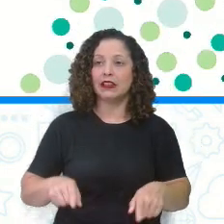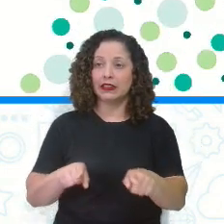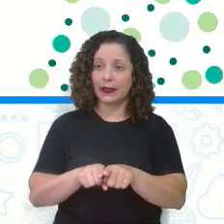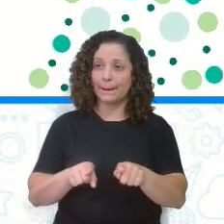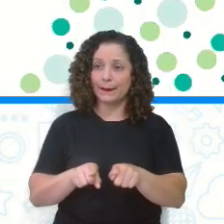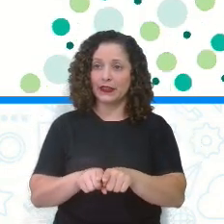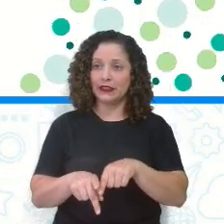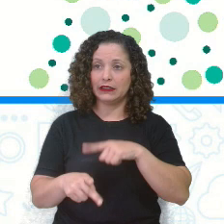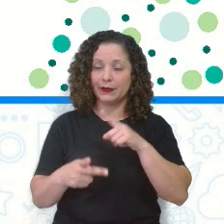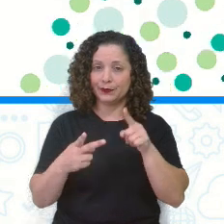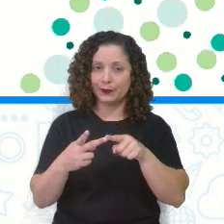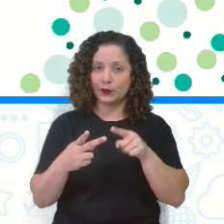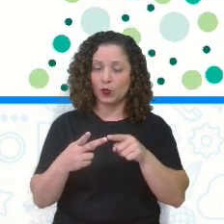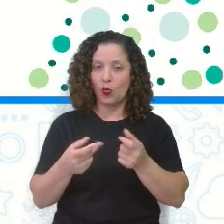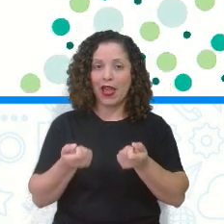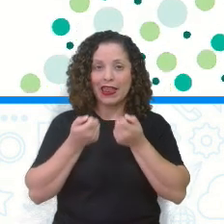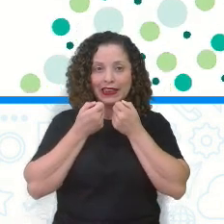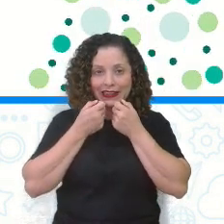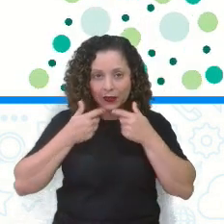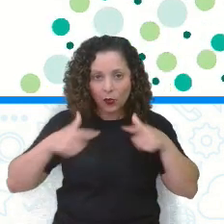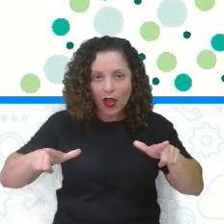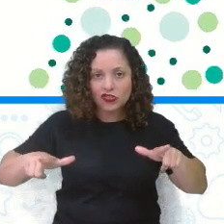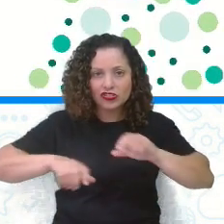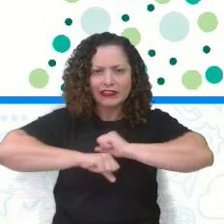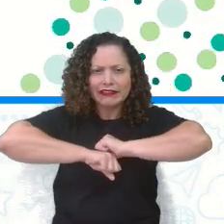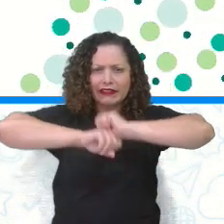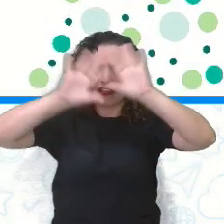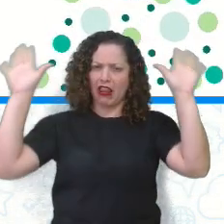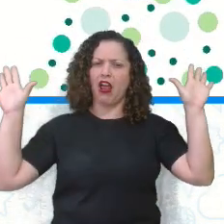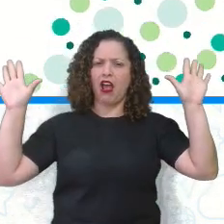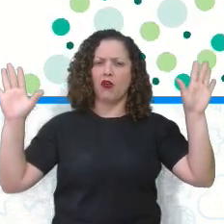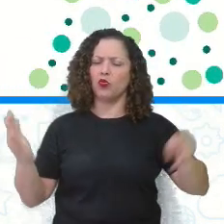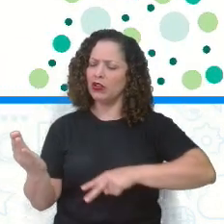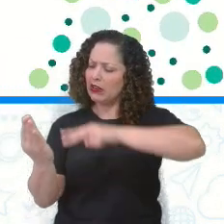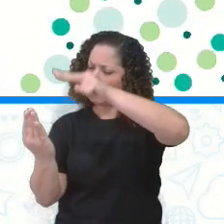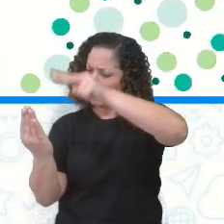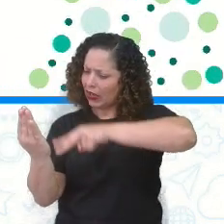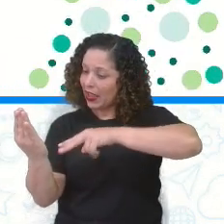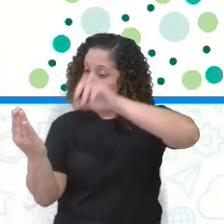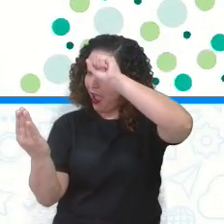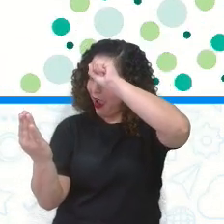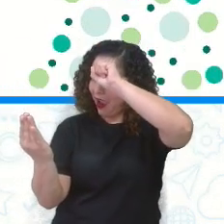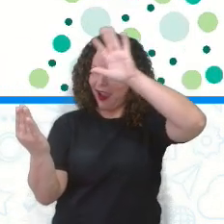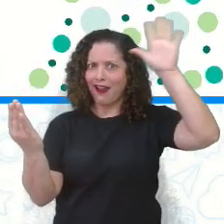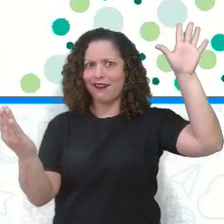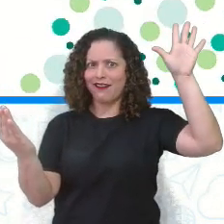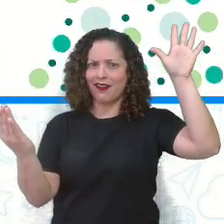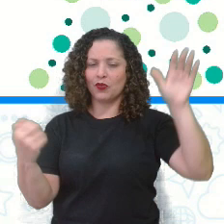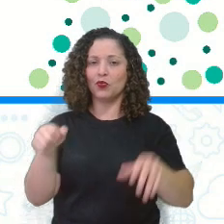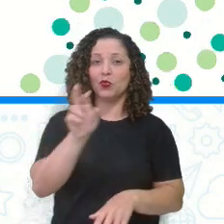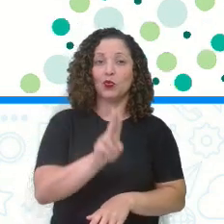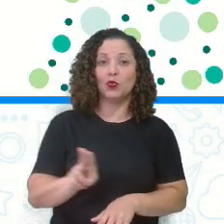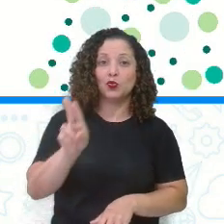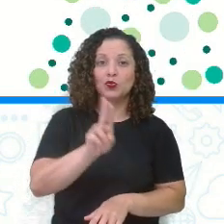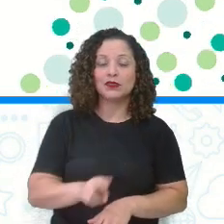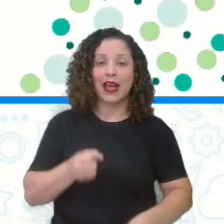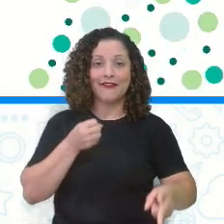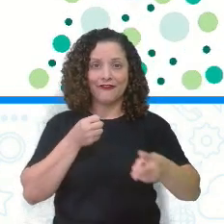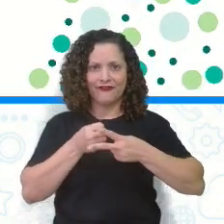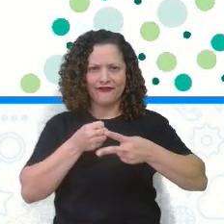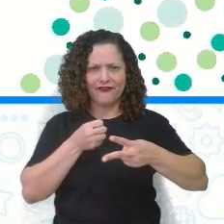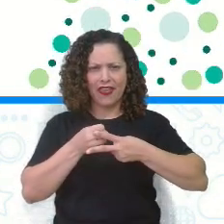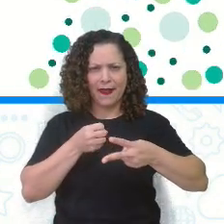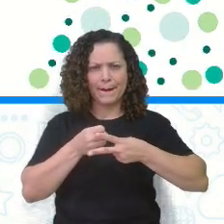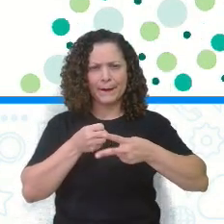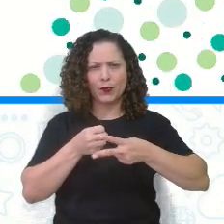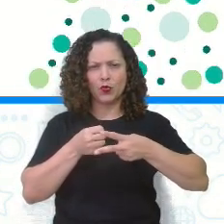linguagem apelativa, clara e objetiva. Ele é bem claro, tá? E ele usa os verbos no imperativo. E o